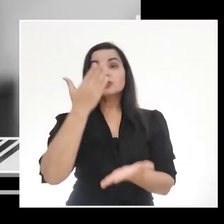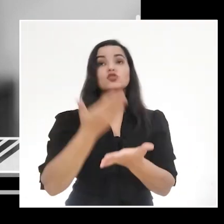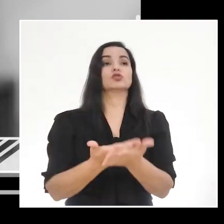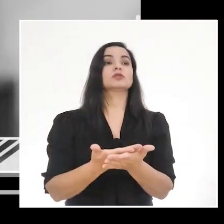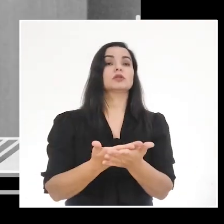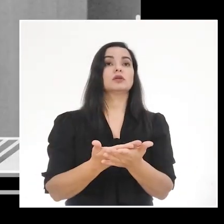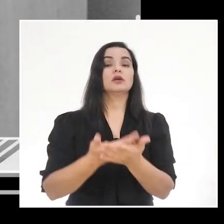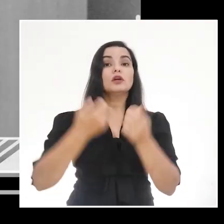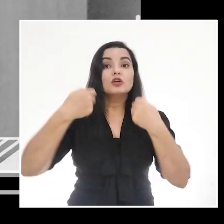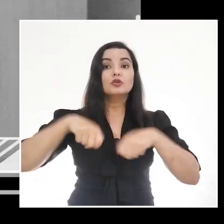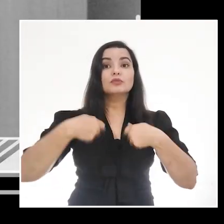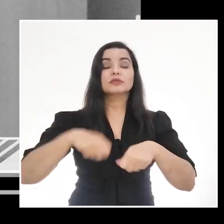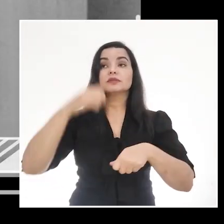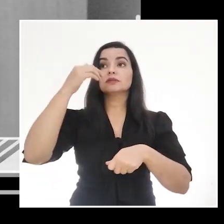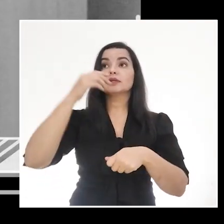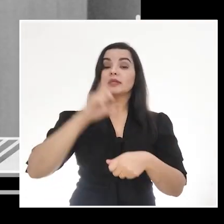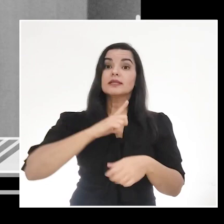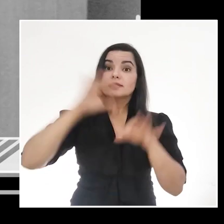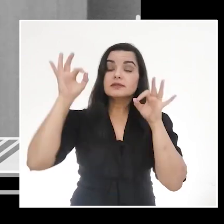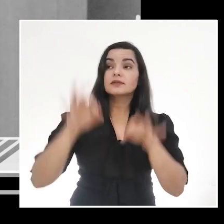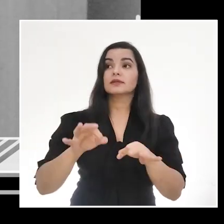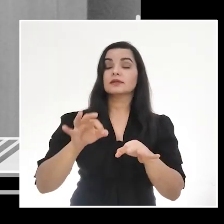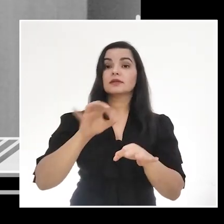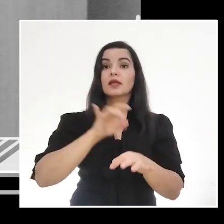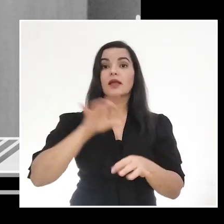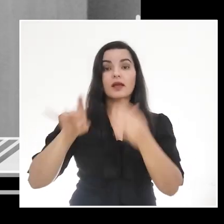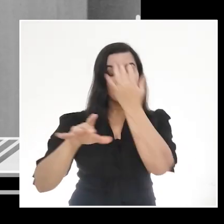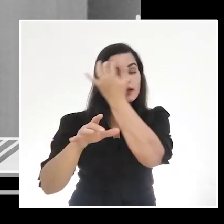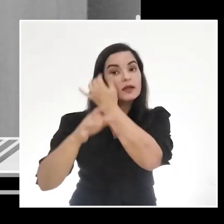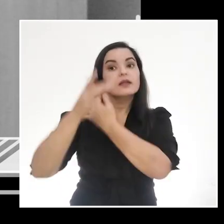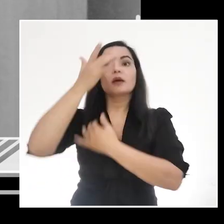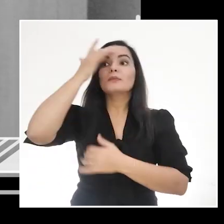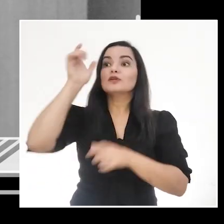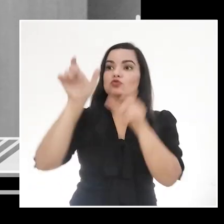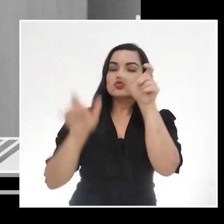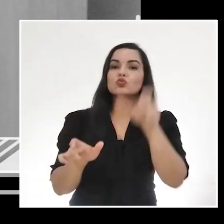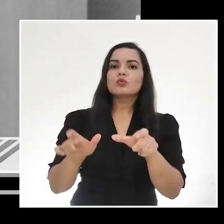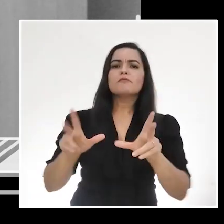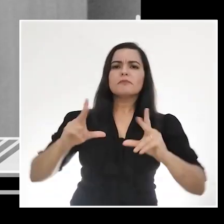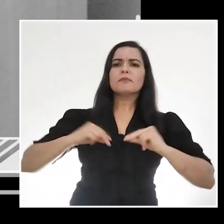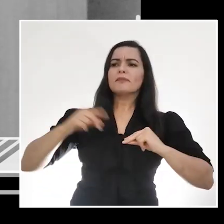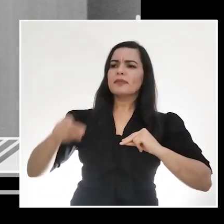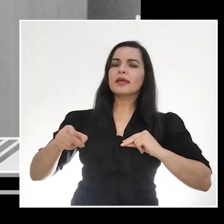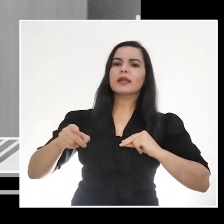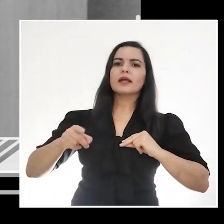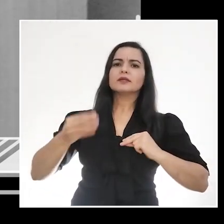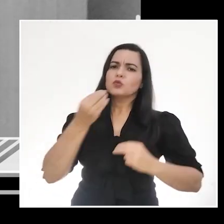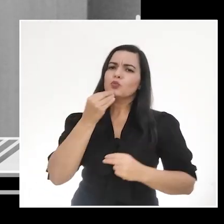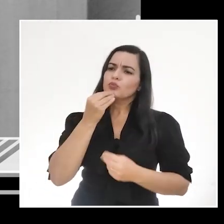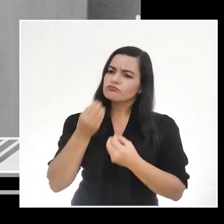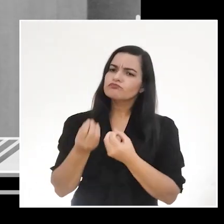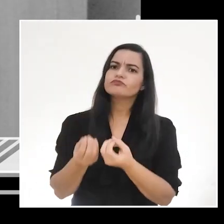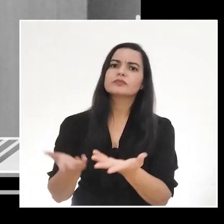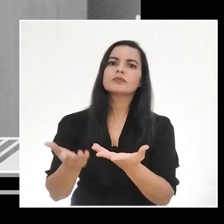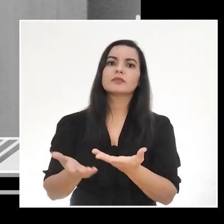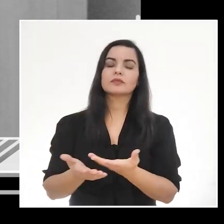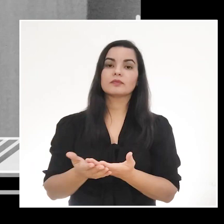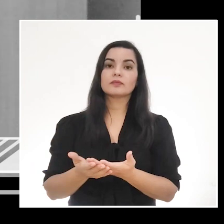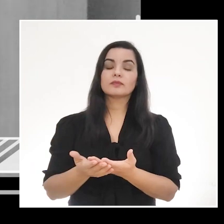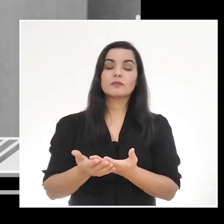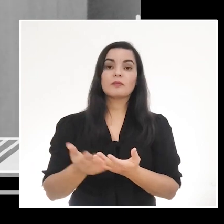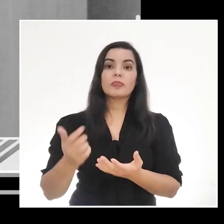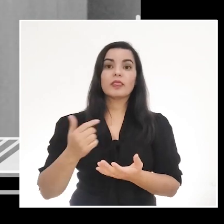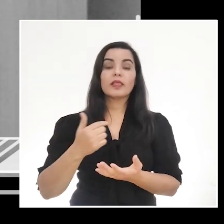das pessoas. Primeiro você tem que acreditar, cara. Você tem que acreditar. Você tem que acreditar que as pessoas,